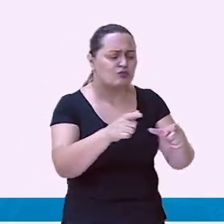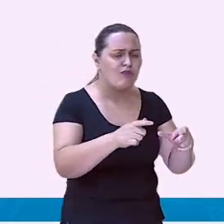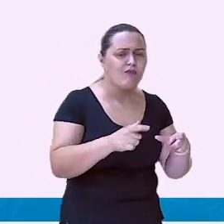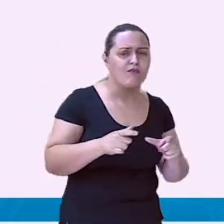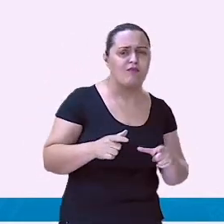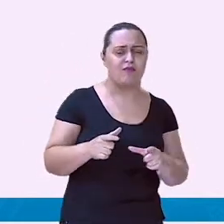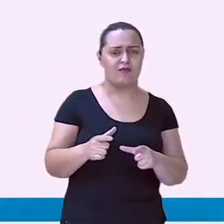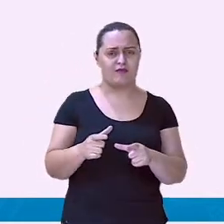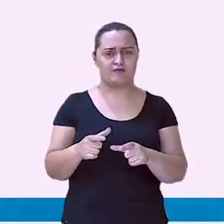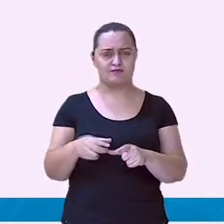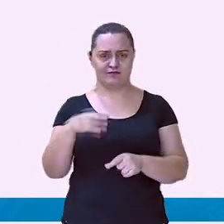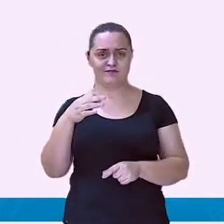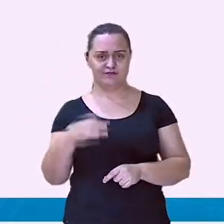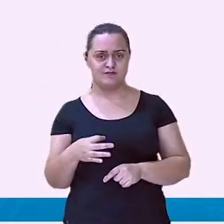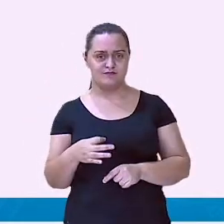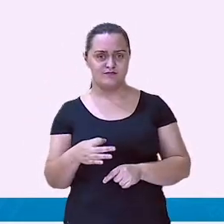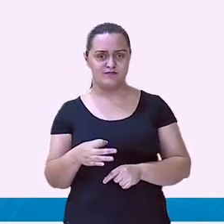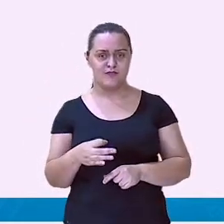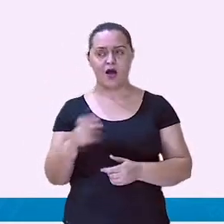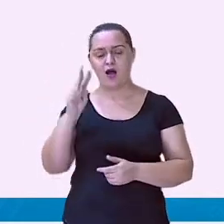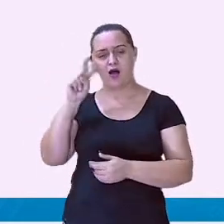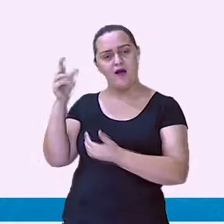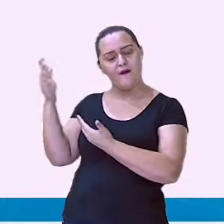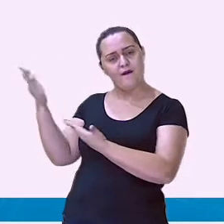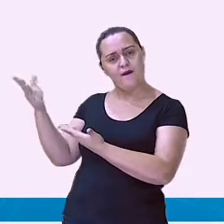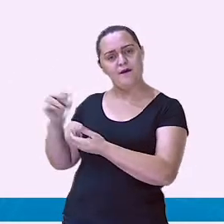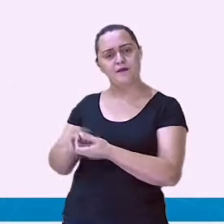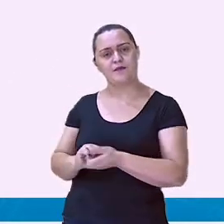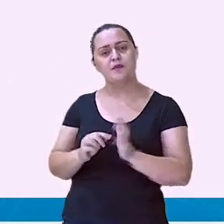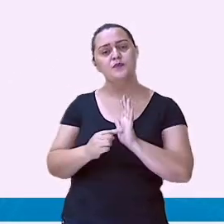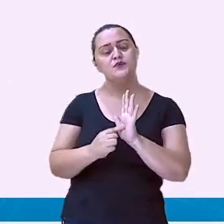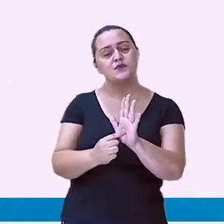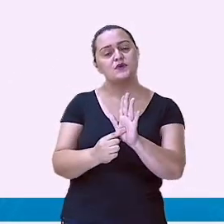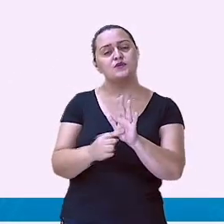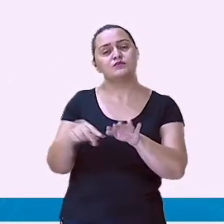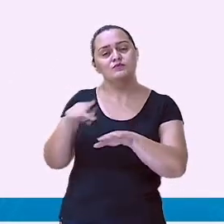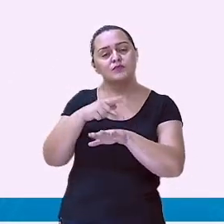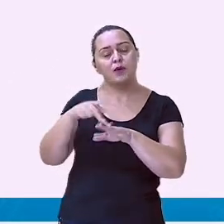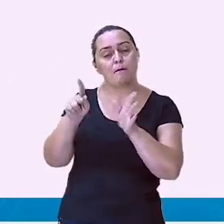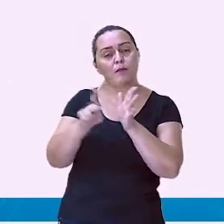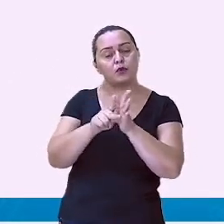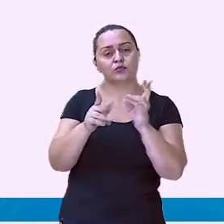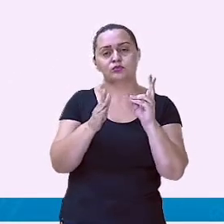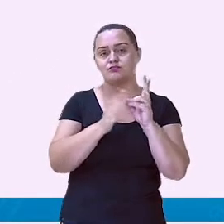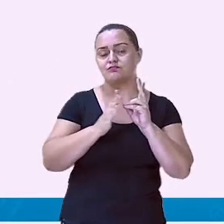isso aqui representa, cada um desses representa uma nação indígena.